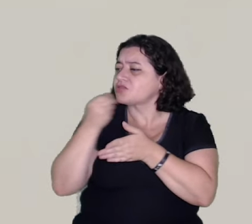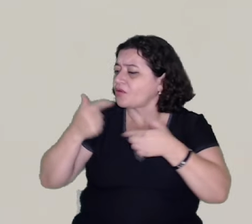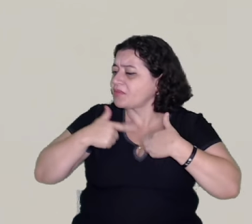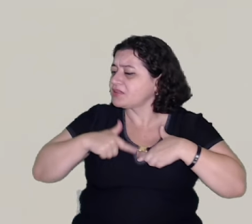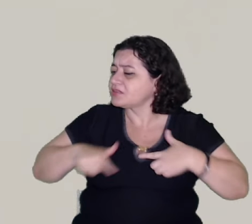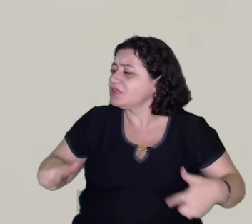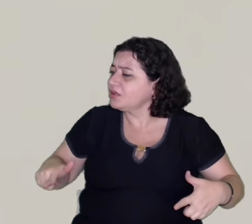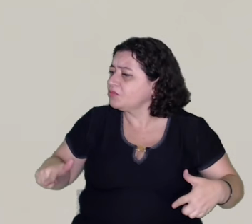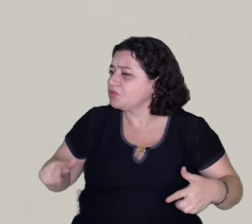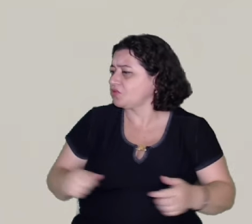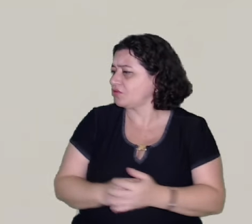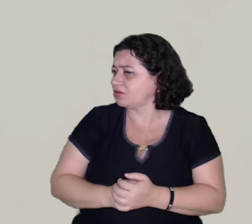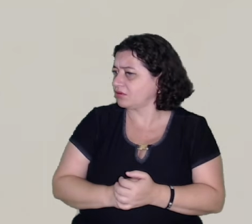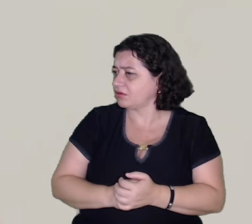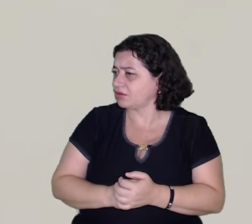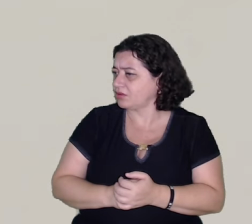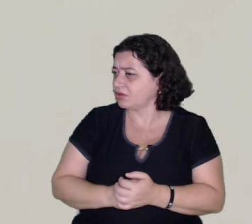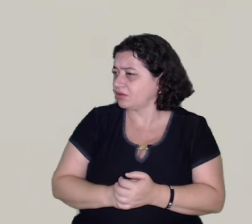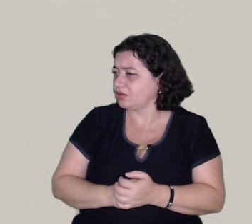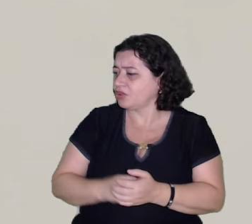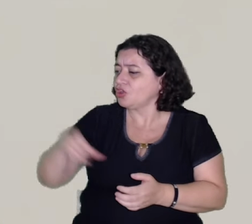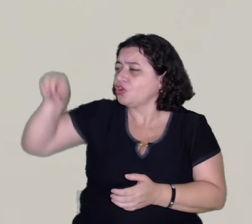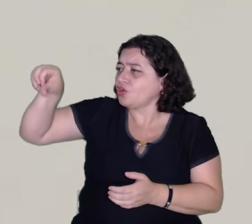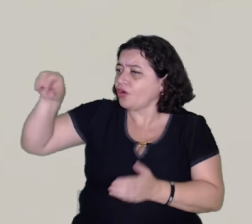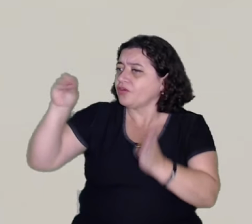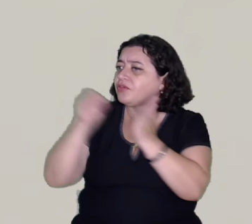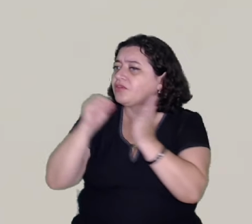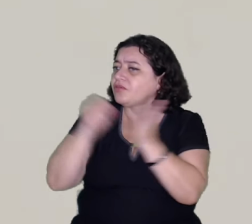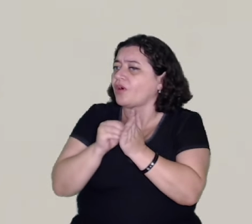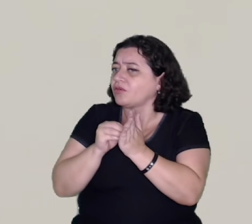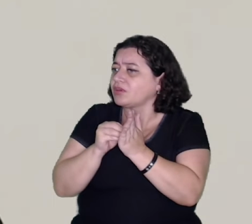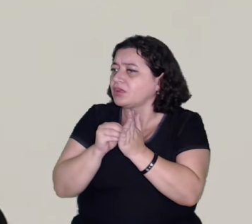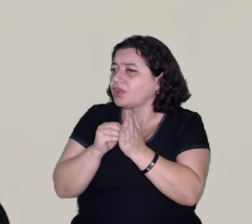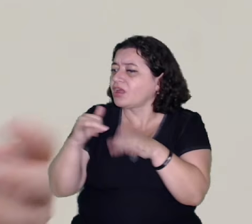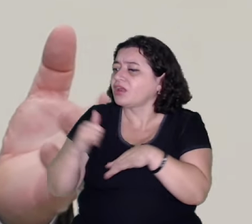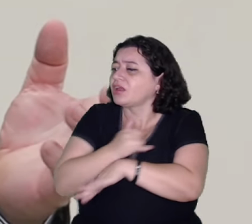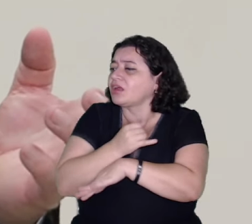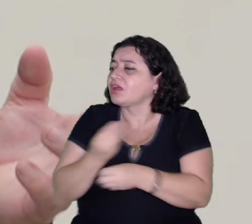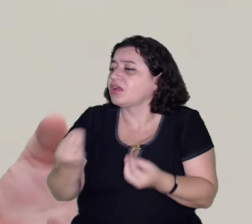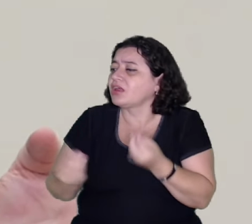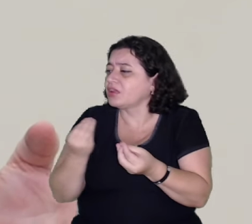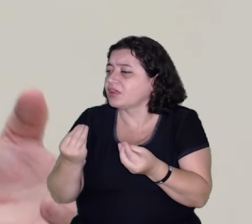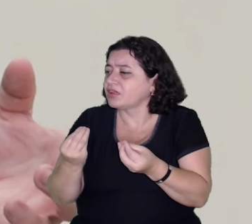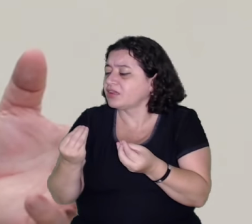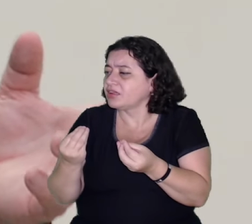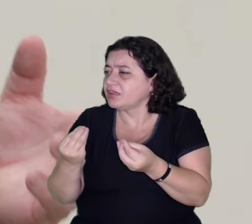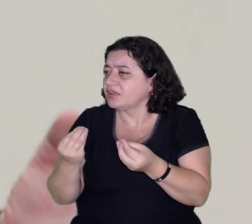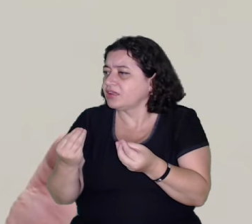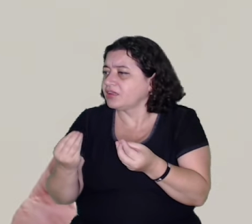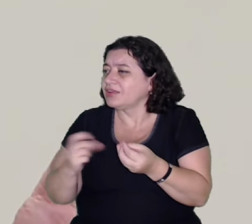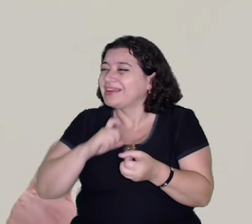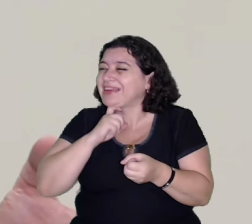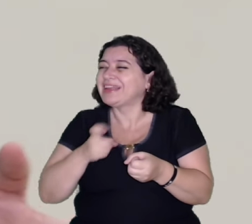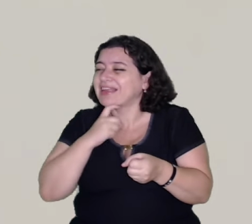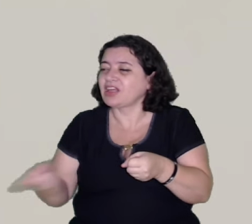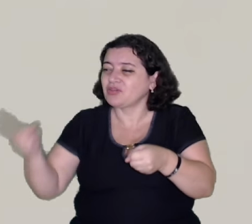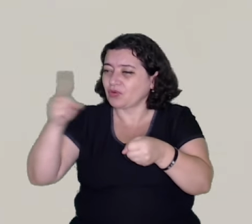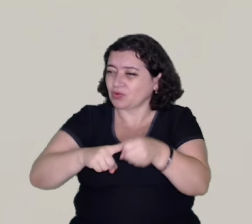limpos? Onde estão os 9? Não houve quem voltasse para dar glória a